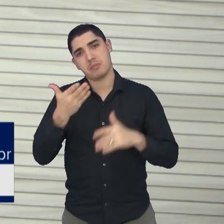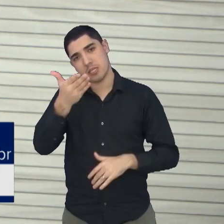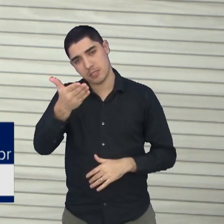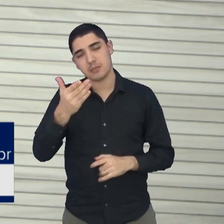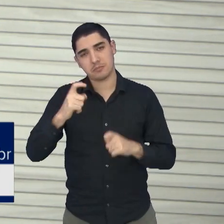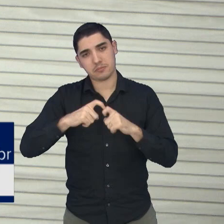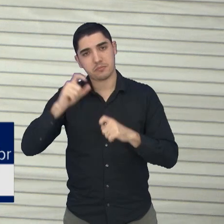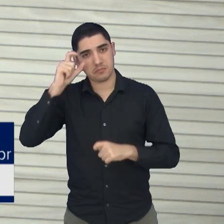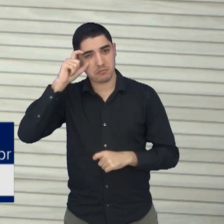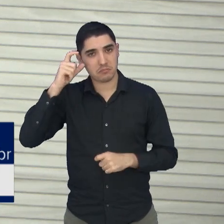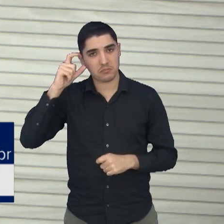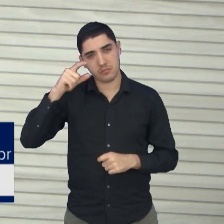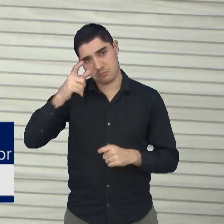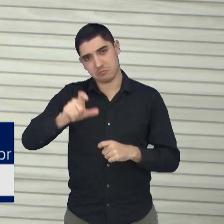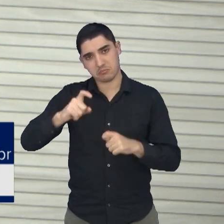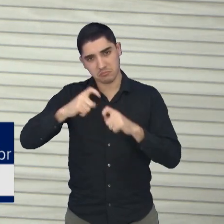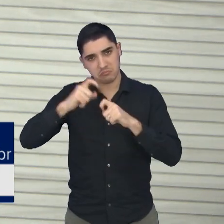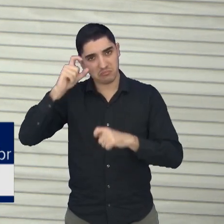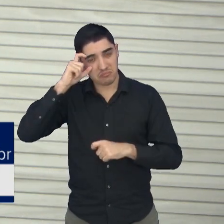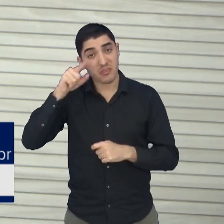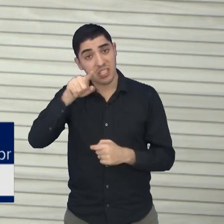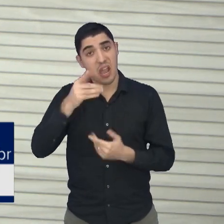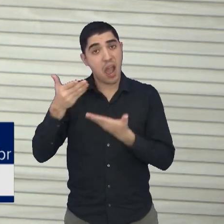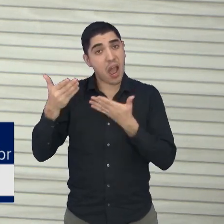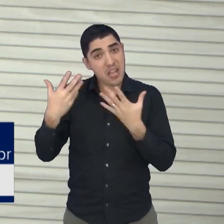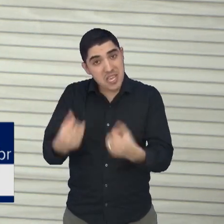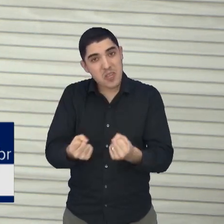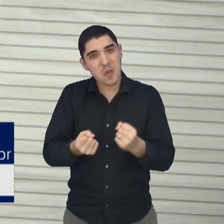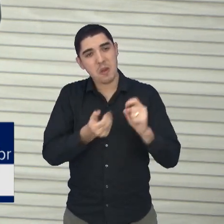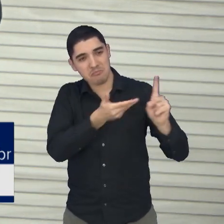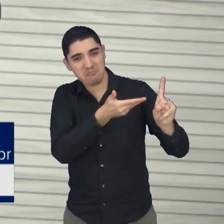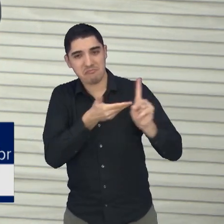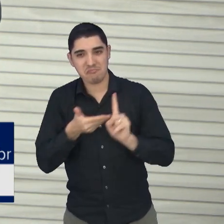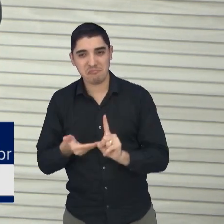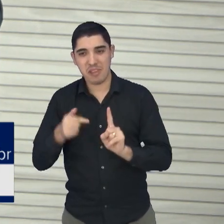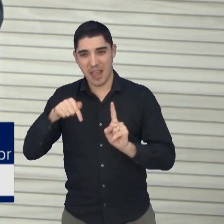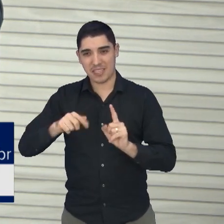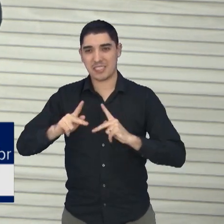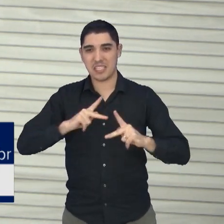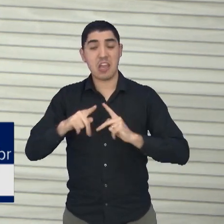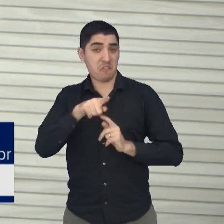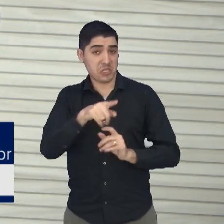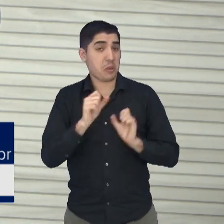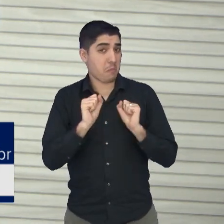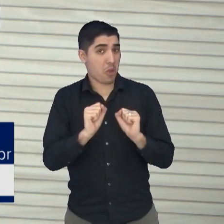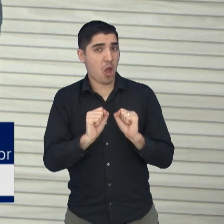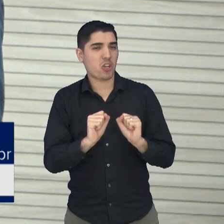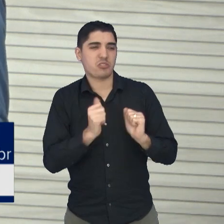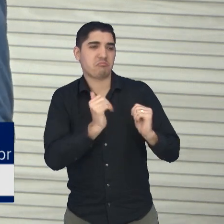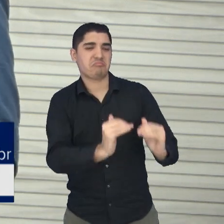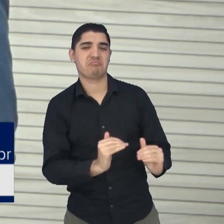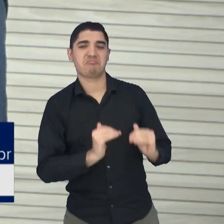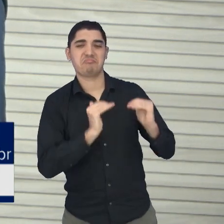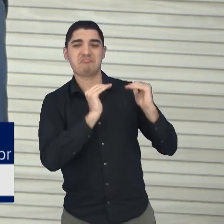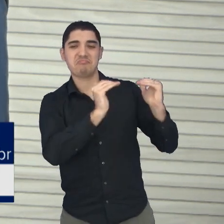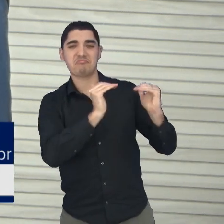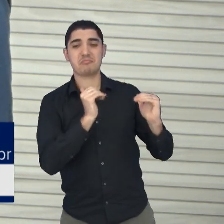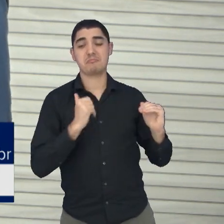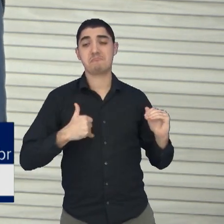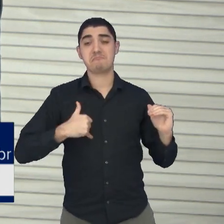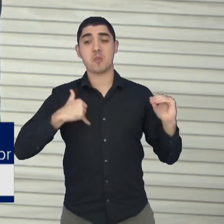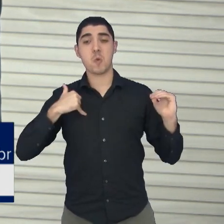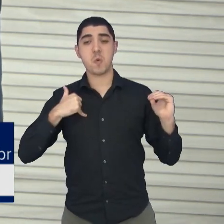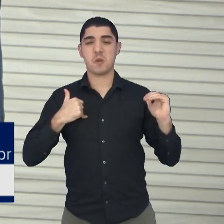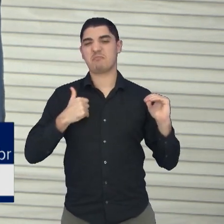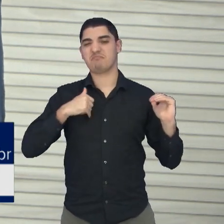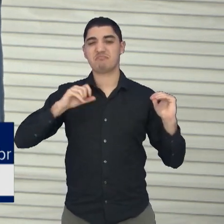inclusive, vir aqui nessa casa, né? Poderia ficar de salto alto, né? Mas você com certeza deixou